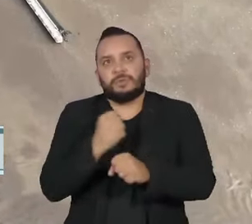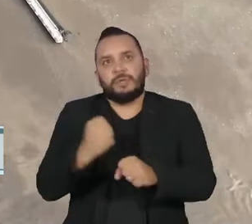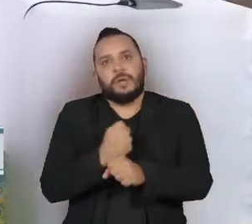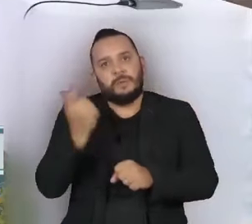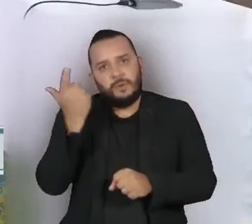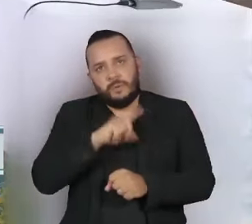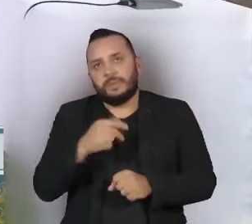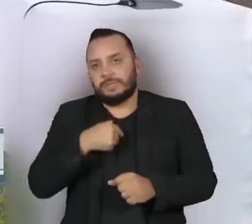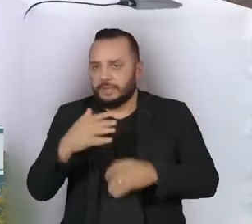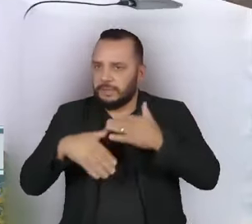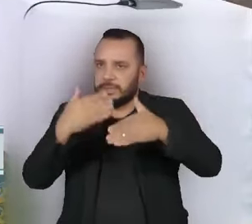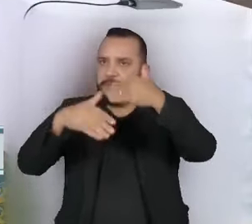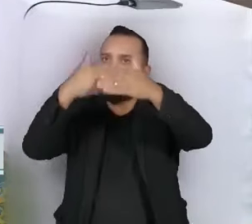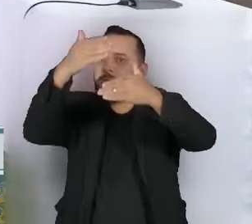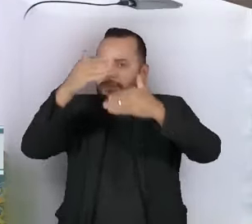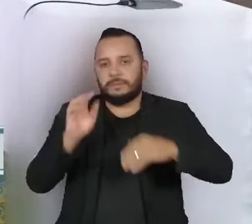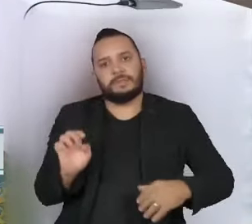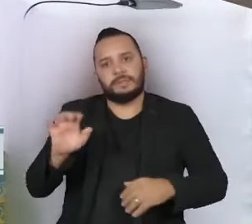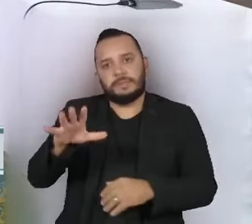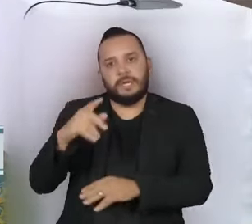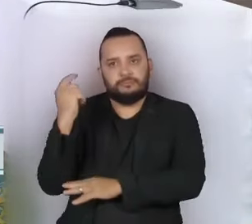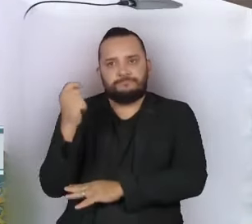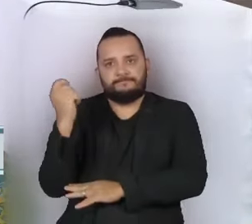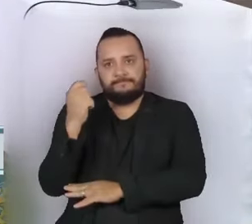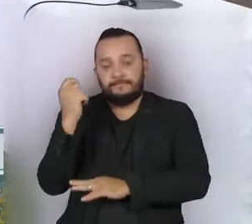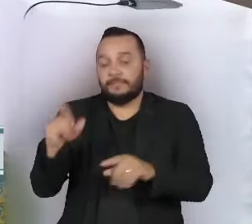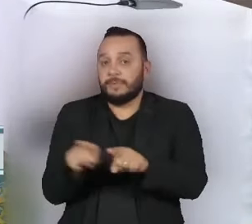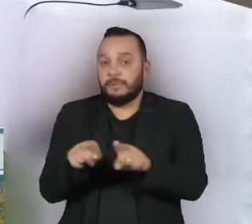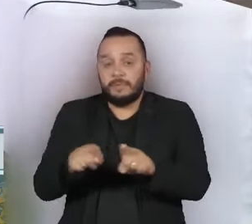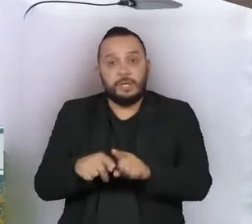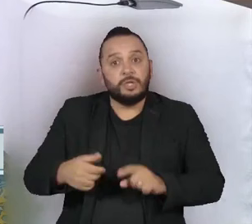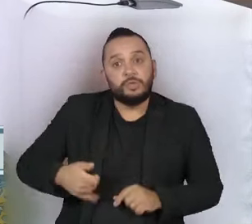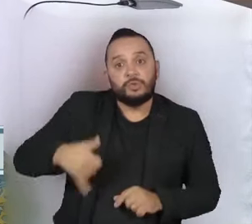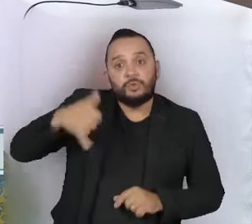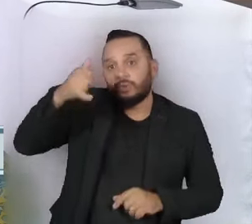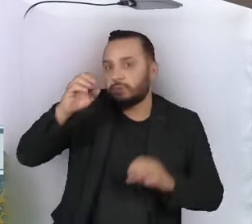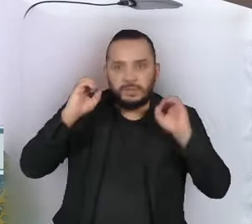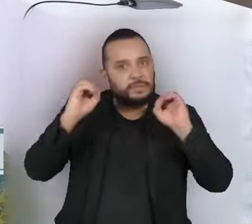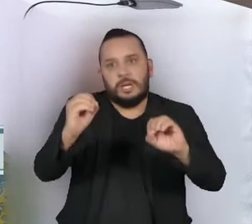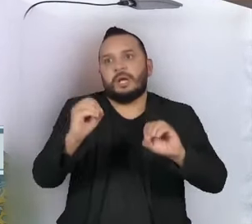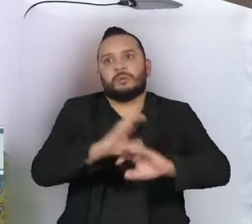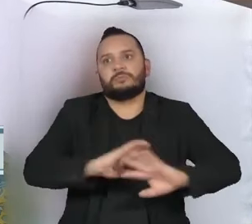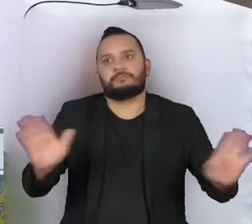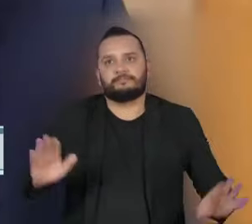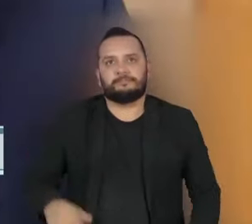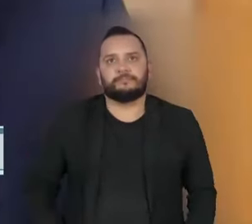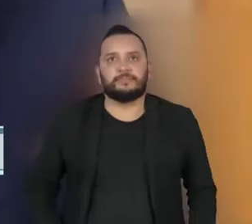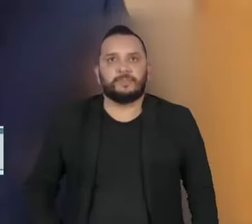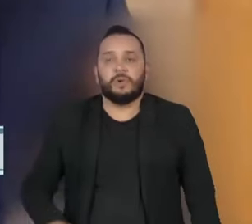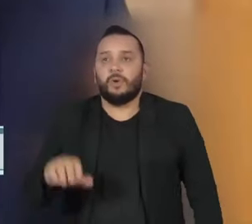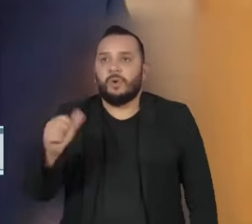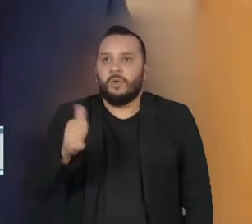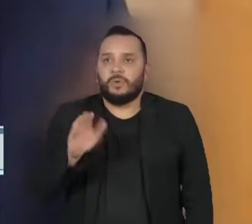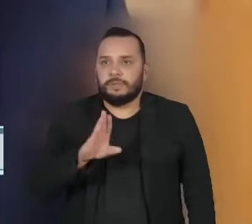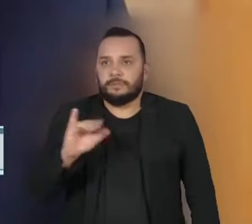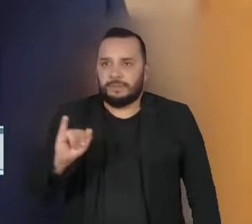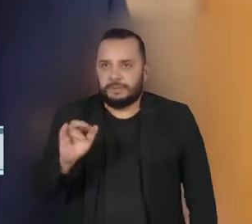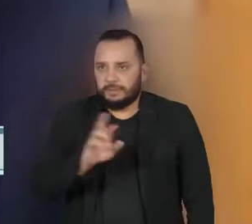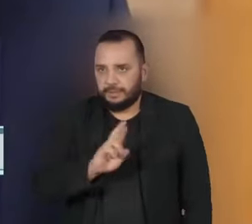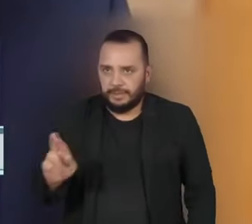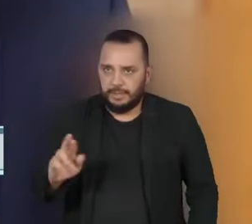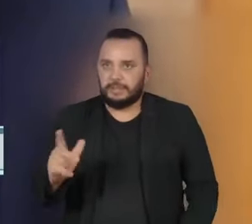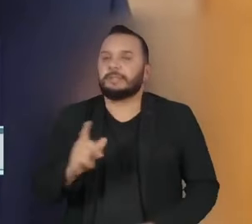o estado e o governo ainda propôs zerar os juros da dívida durante o período São R 11 bilhões deais de fluxo